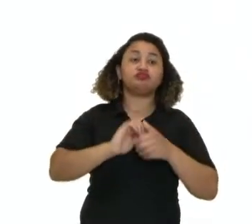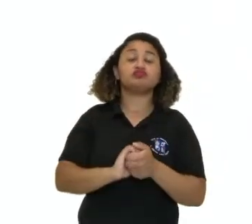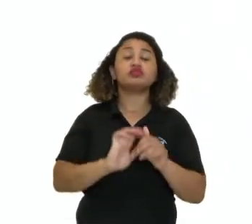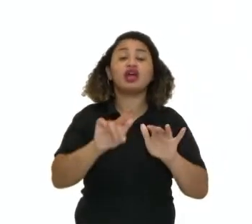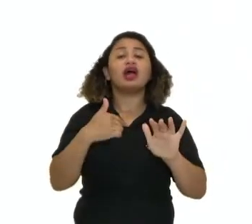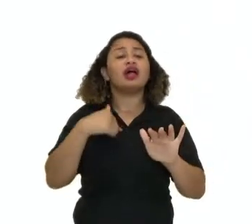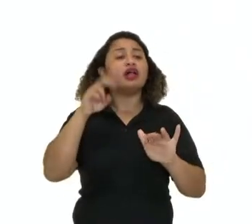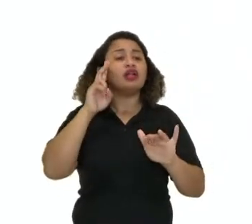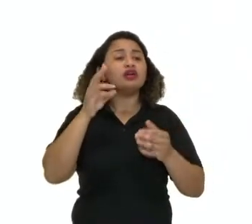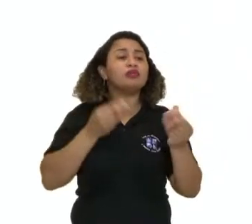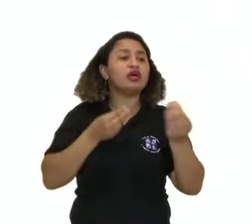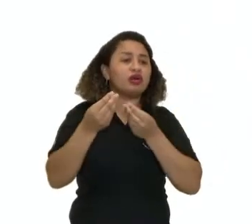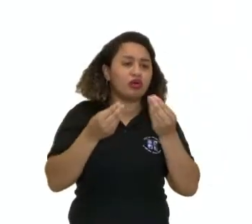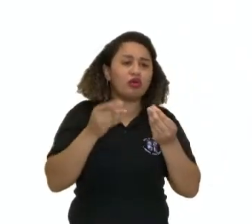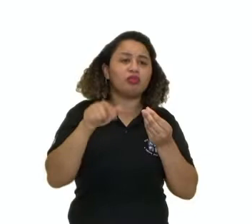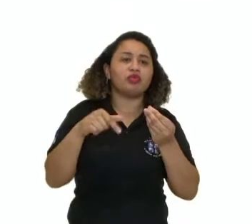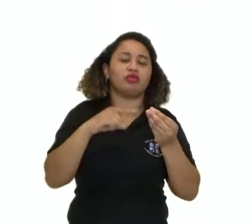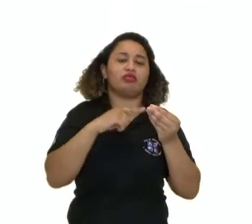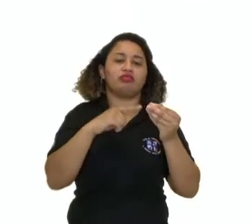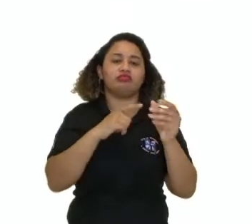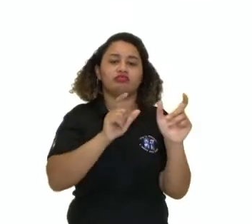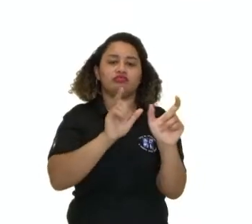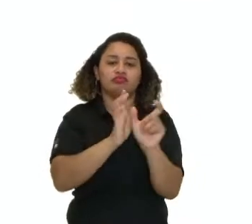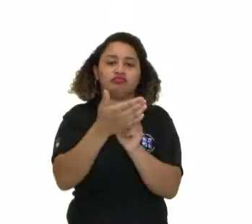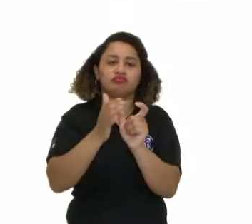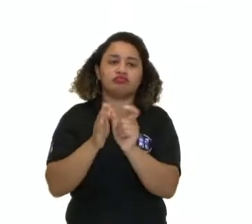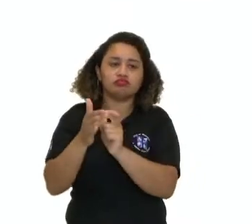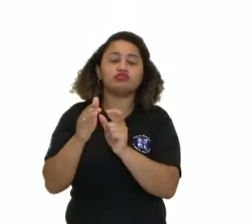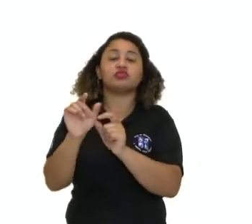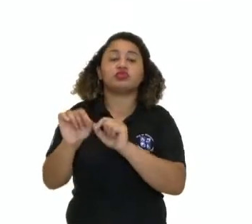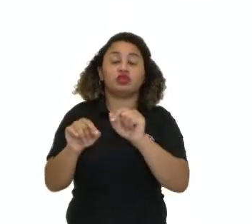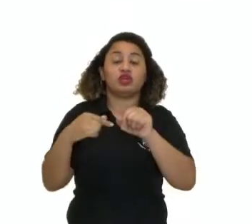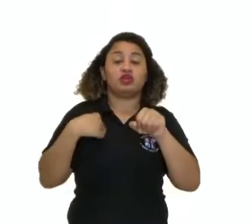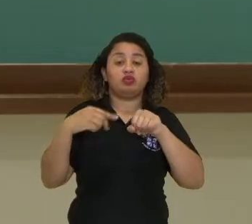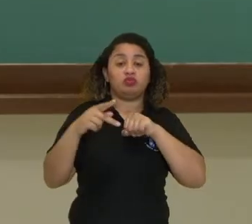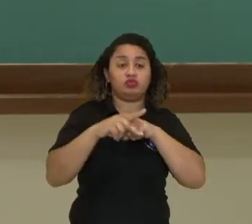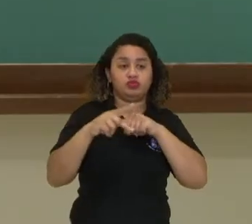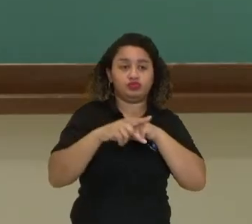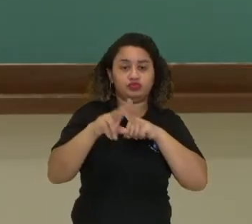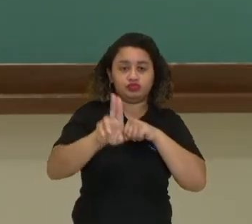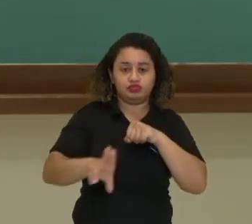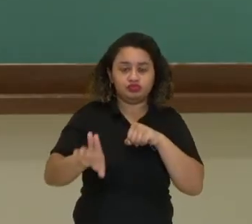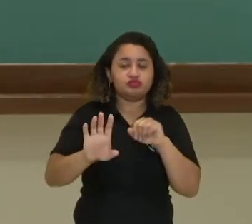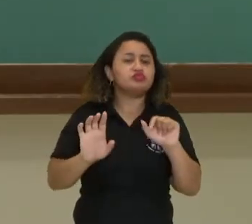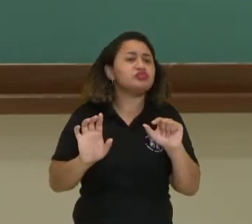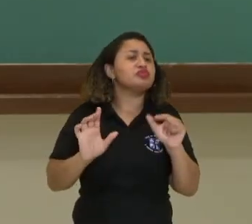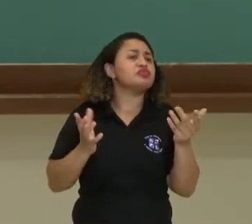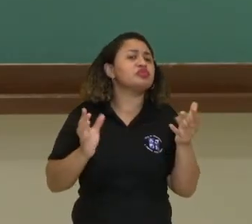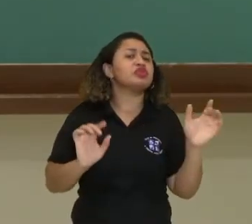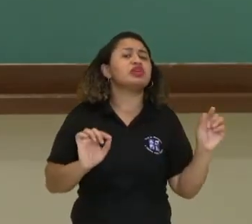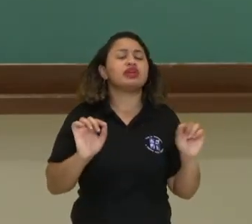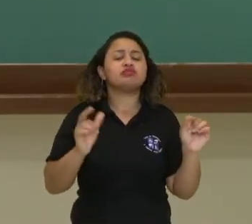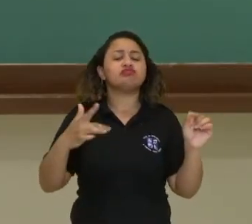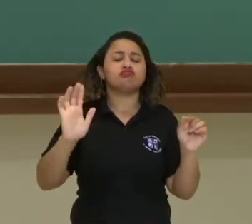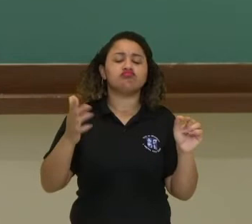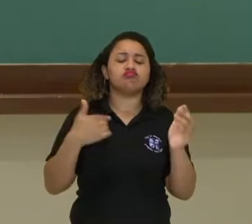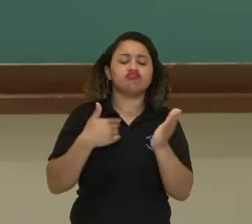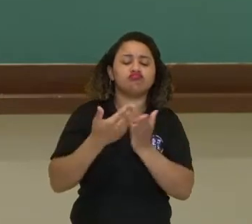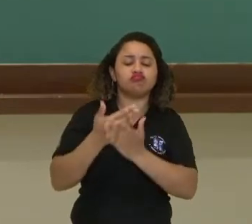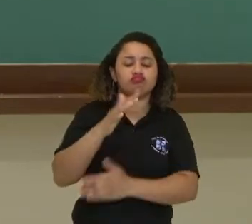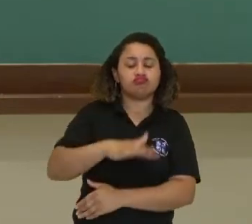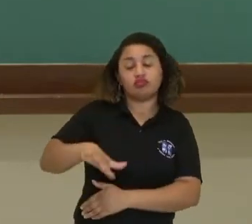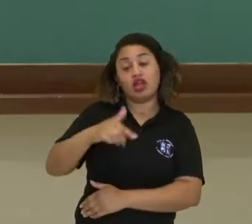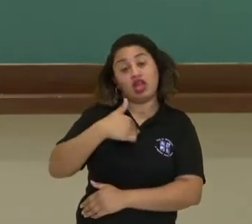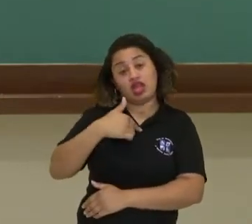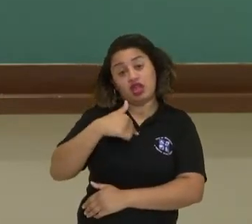lembrar dos fatores de próclise São termos que atrai o pronome perto deles aqui quem é estudioso da área